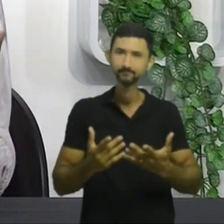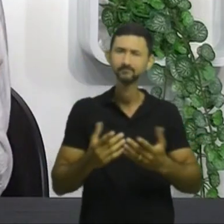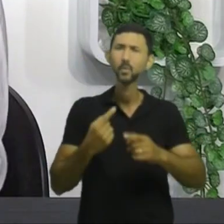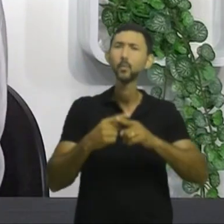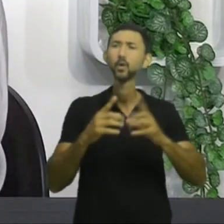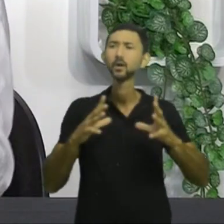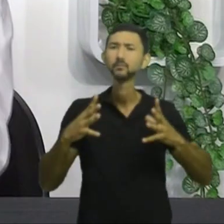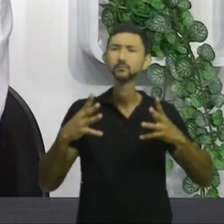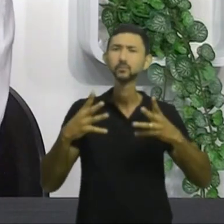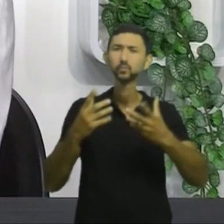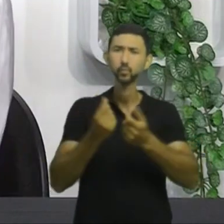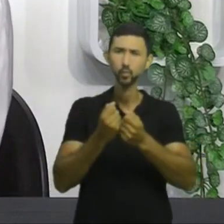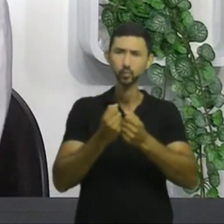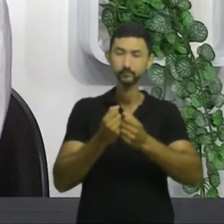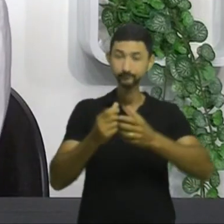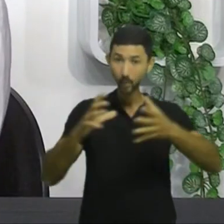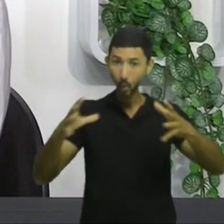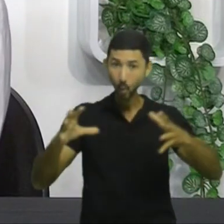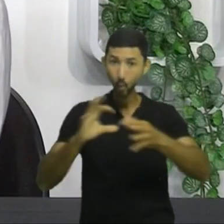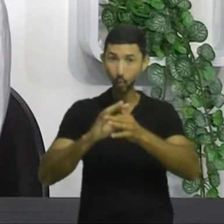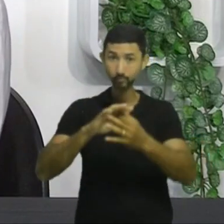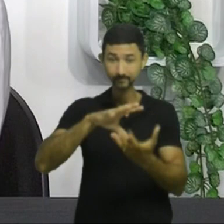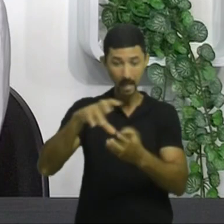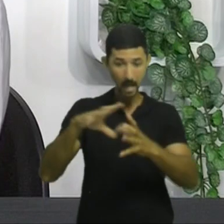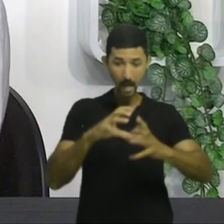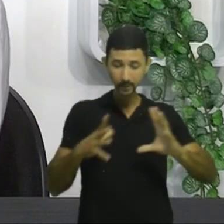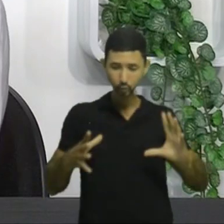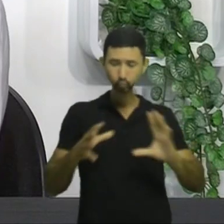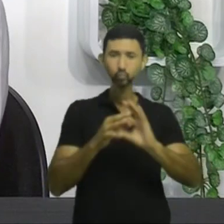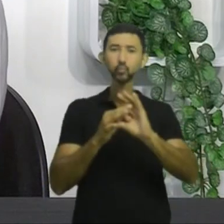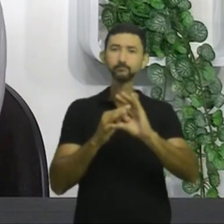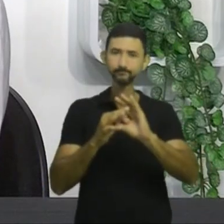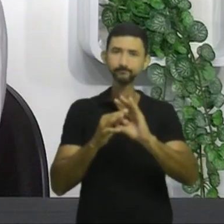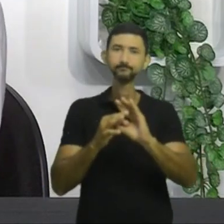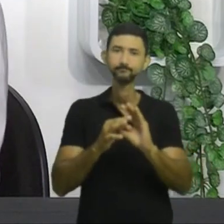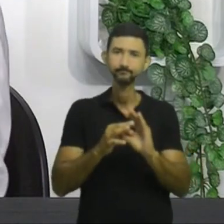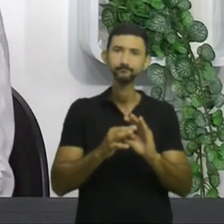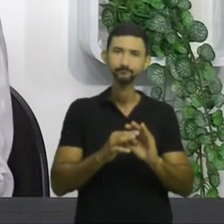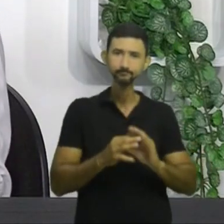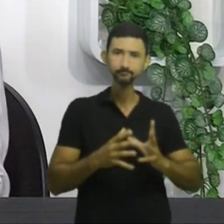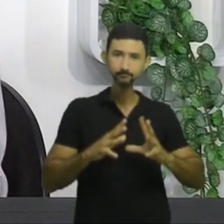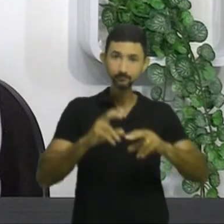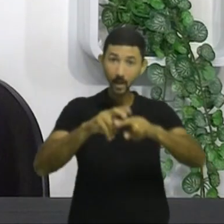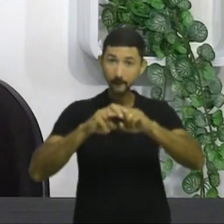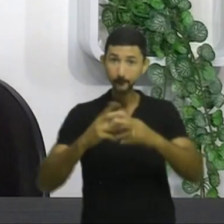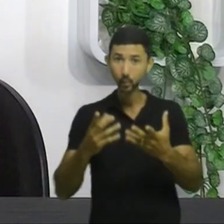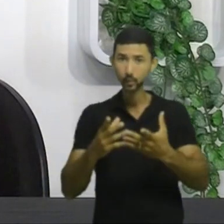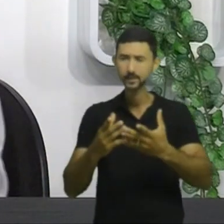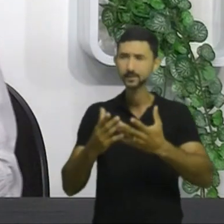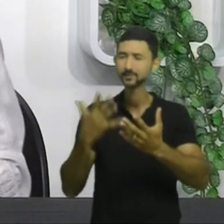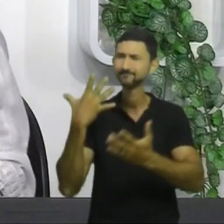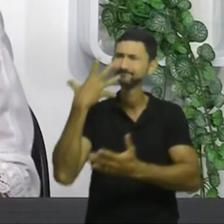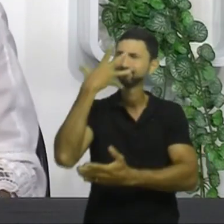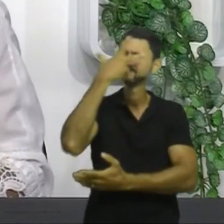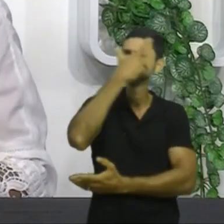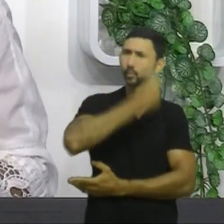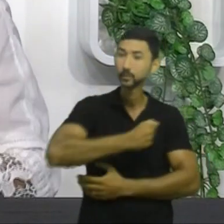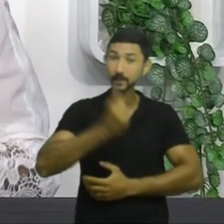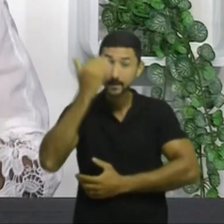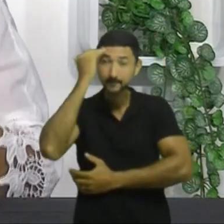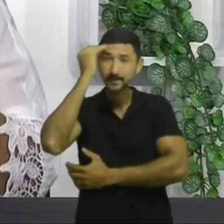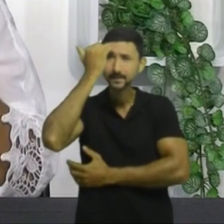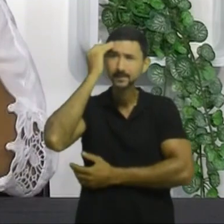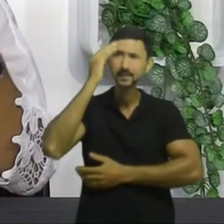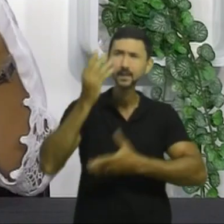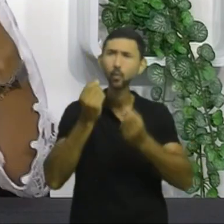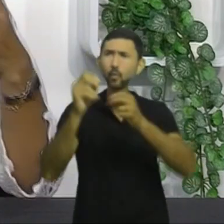um conjunto, então a arte não é diferente, não é mesmo? E por isso que essa lindeza da gente compreender